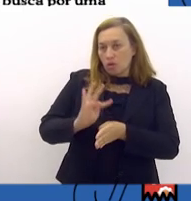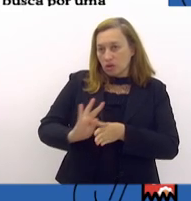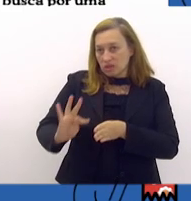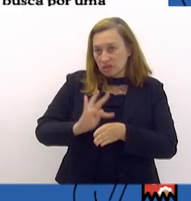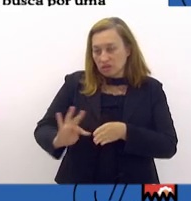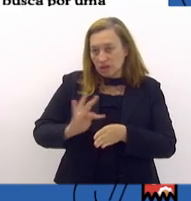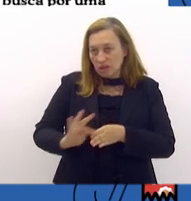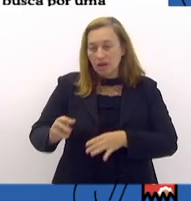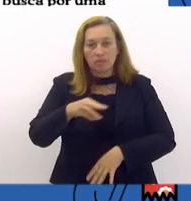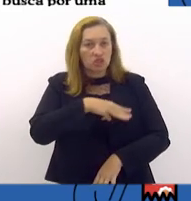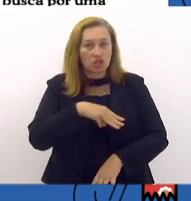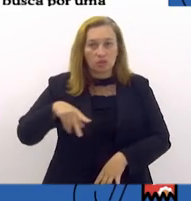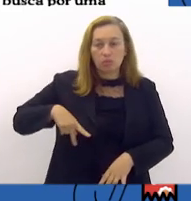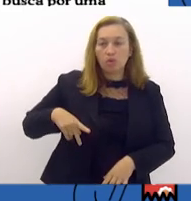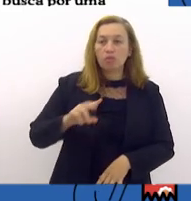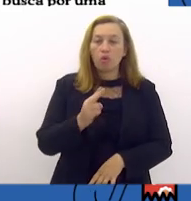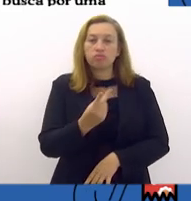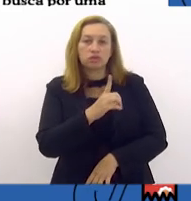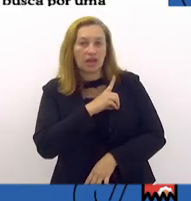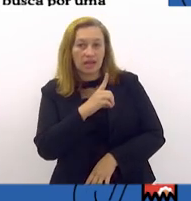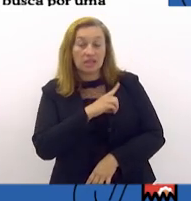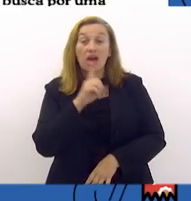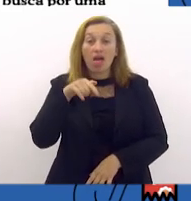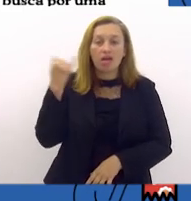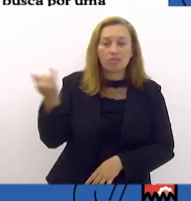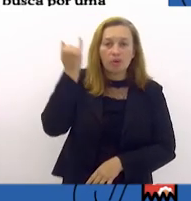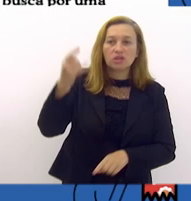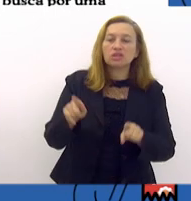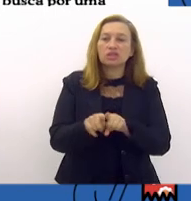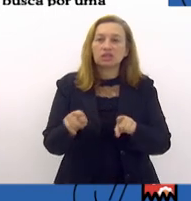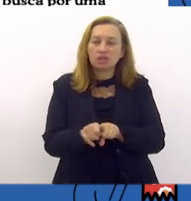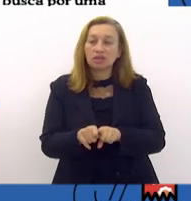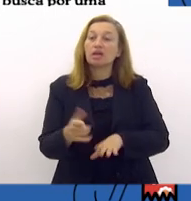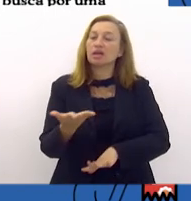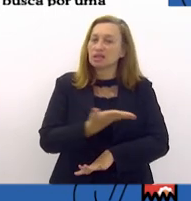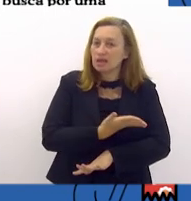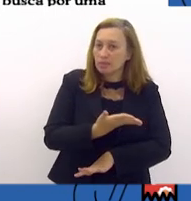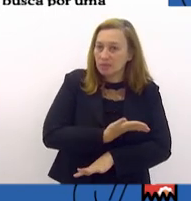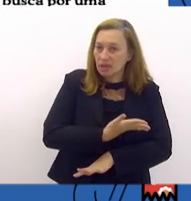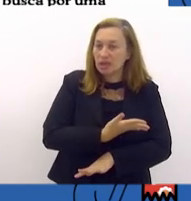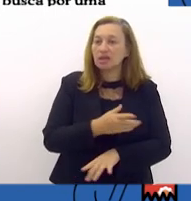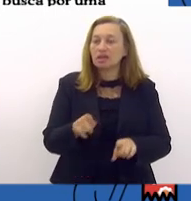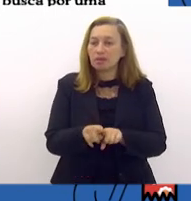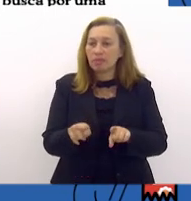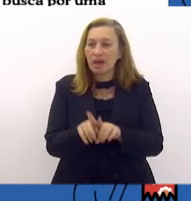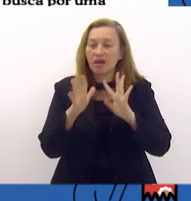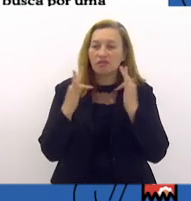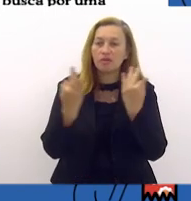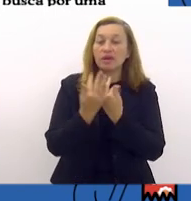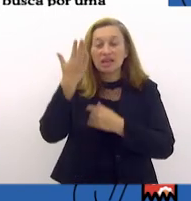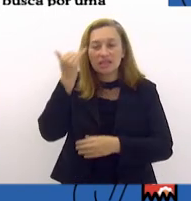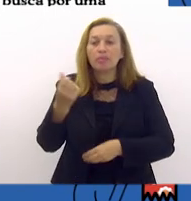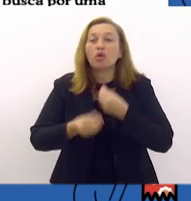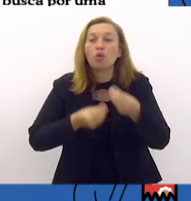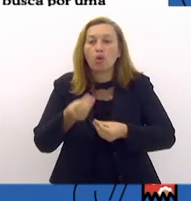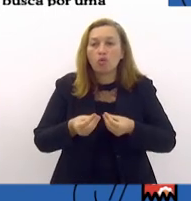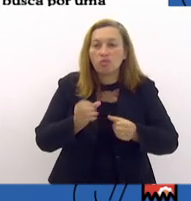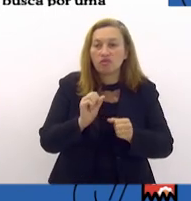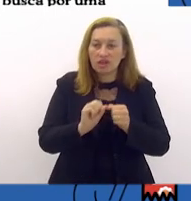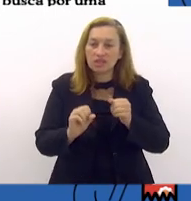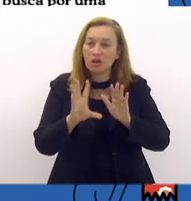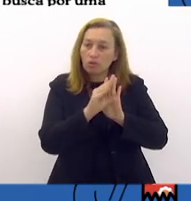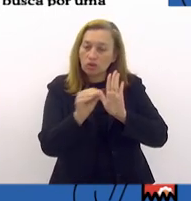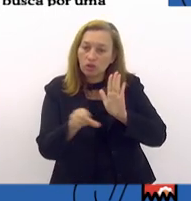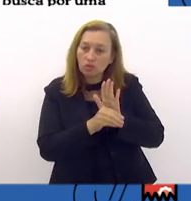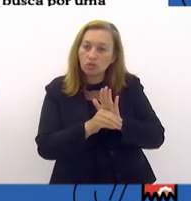Público, que seja a própria delegacia. Então, é muito importante também que as amigas, os pares também saibam o que fazer. E esse é o conteúdo que a